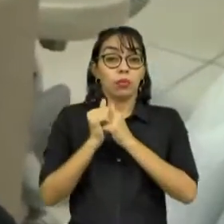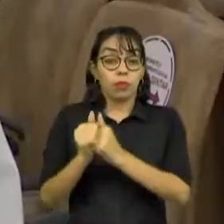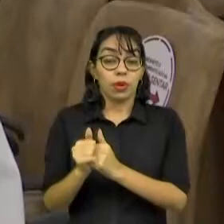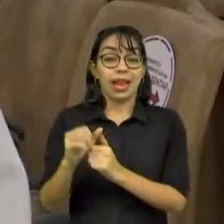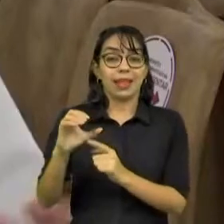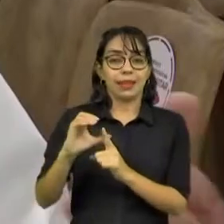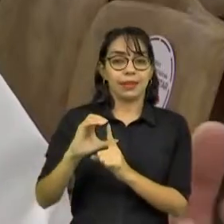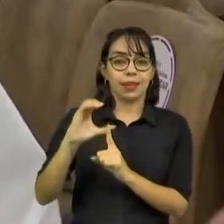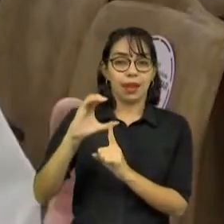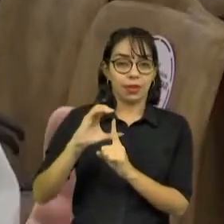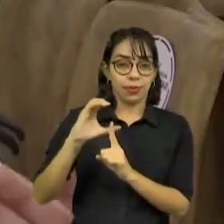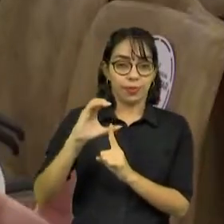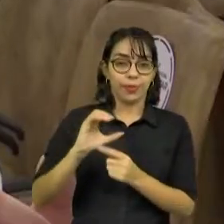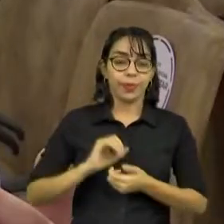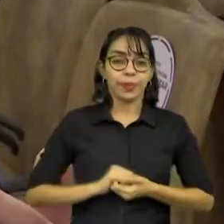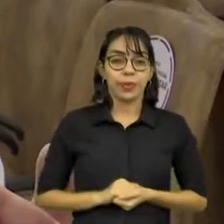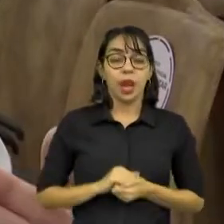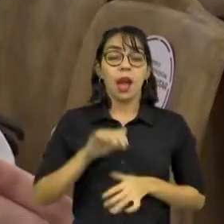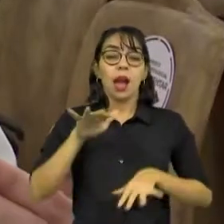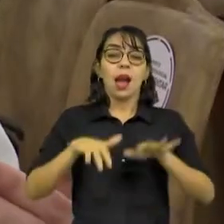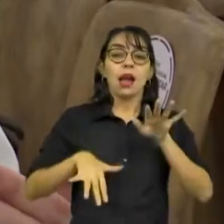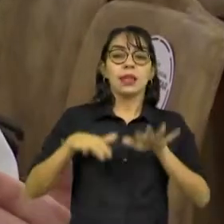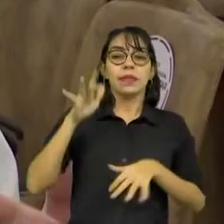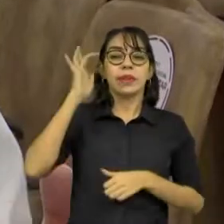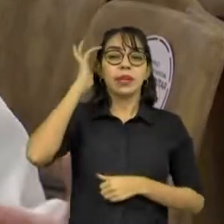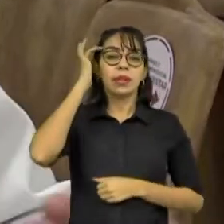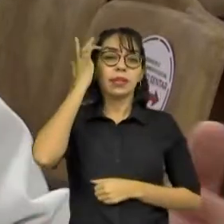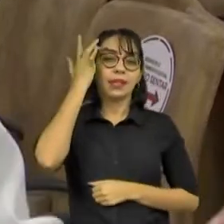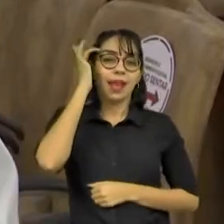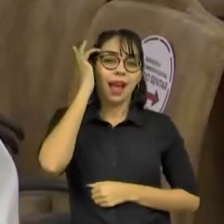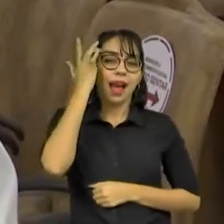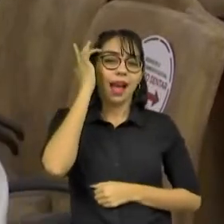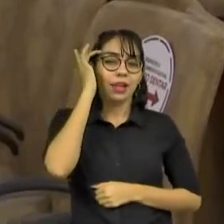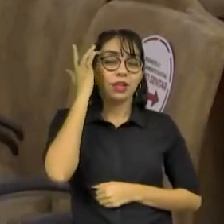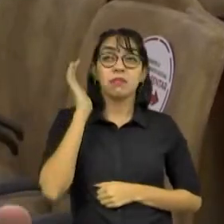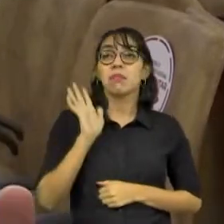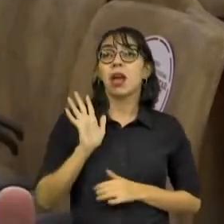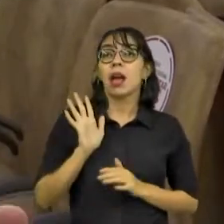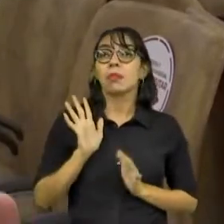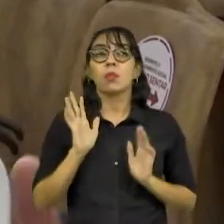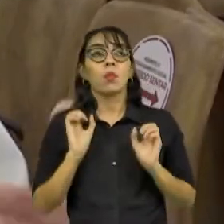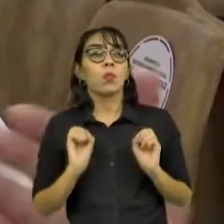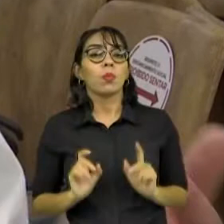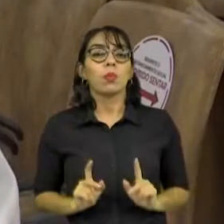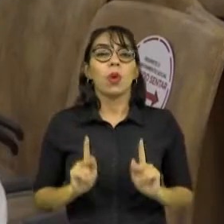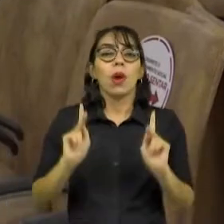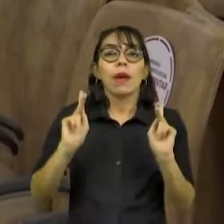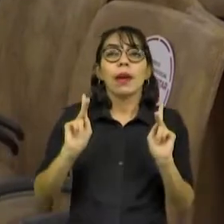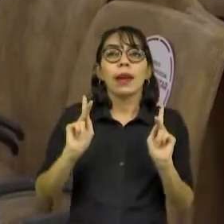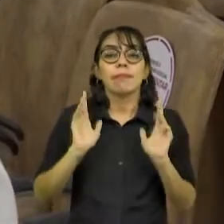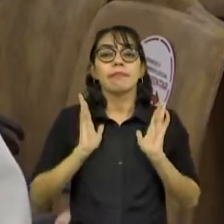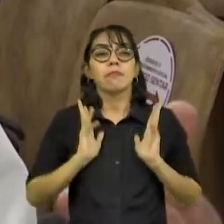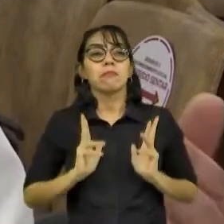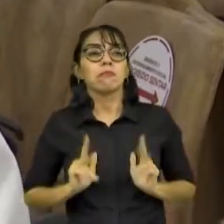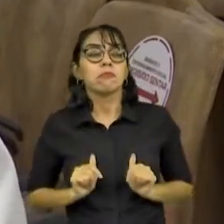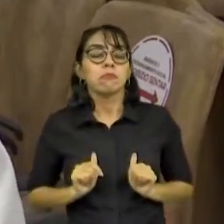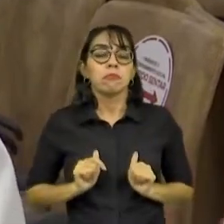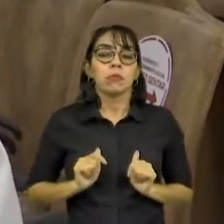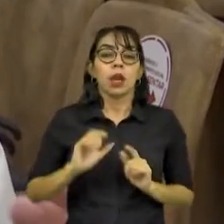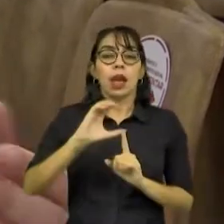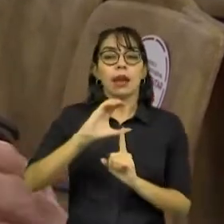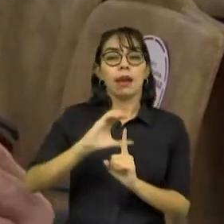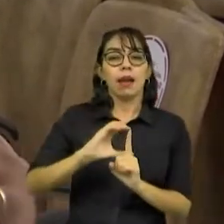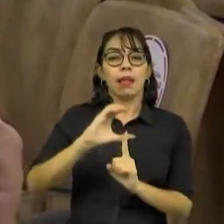dia. Você acha que não está mais exposto àquele risco, passa a não manter o calendário de vacinação